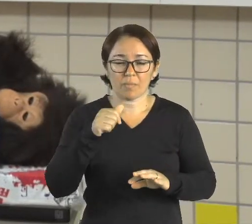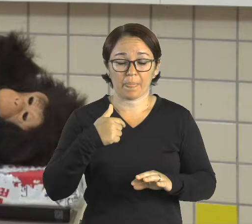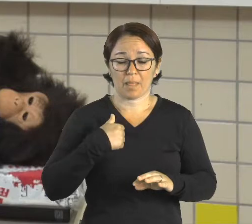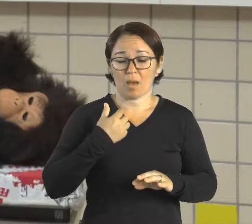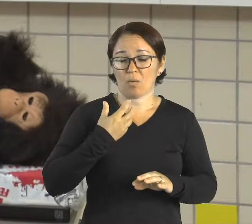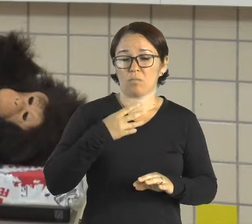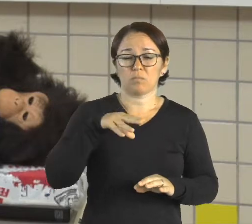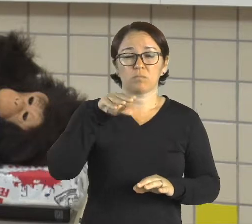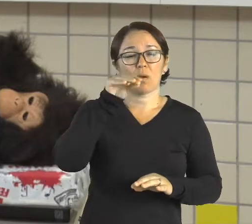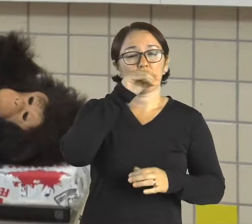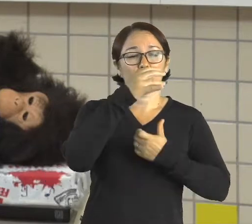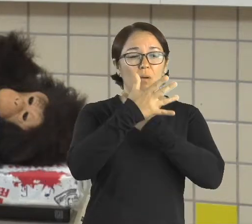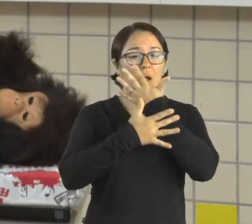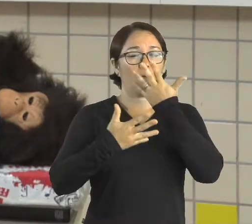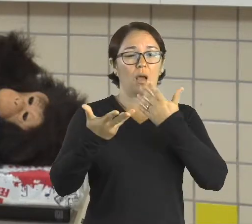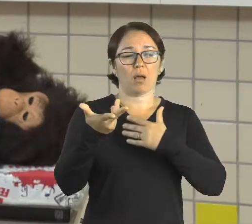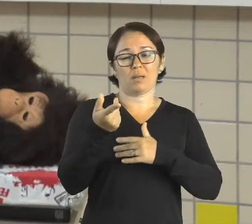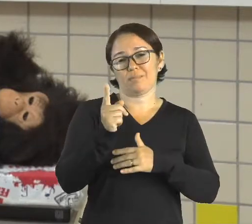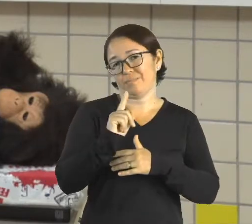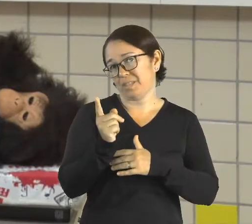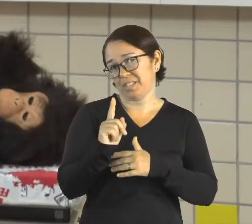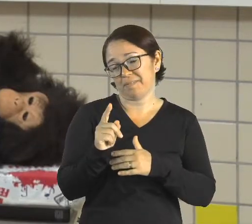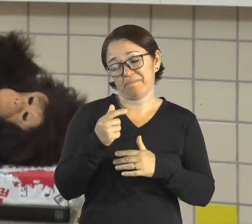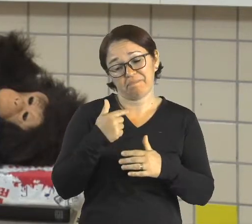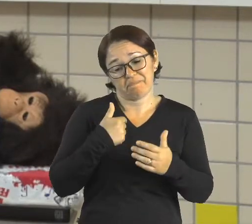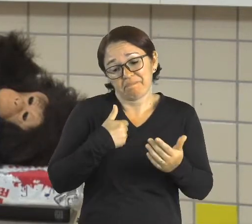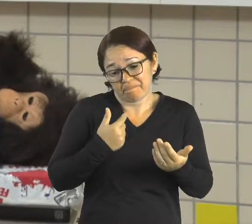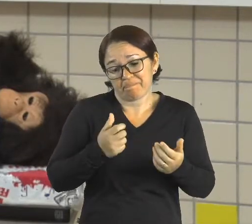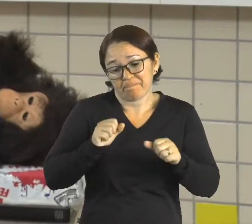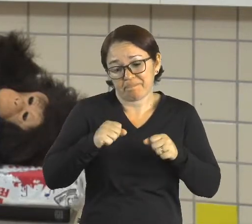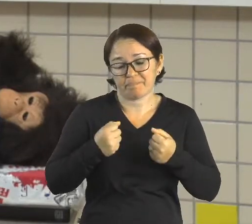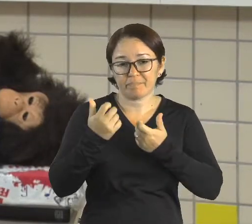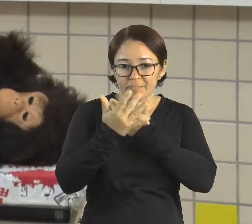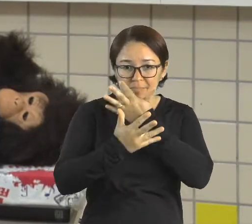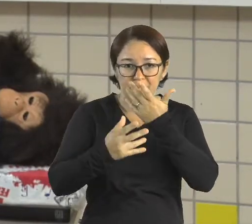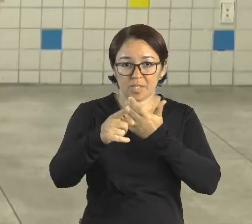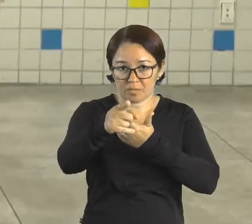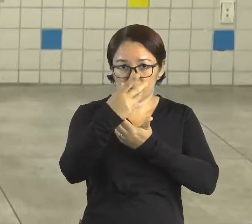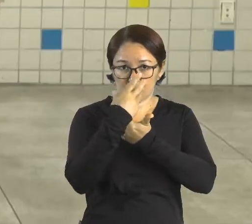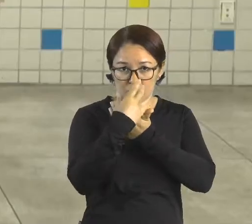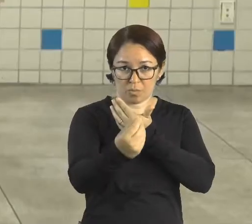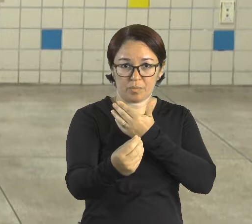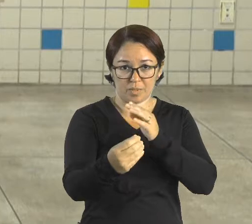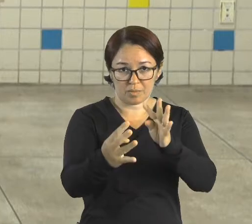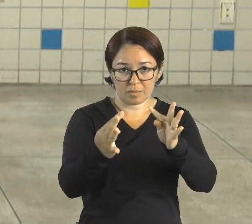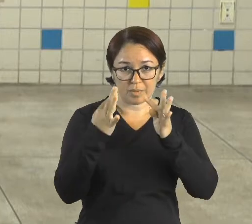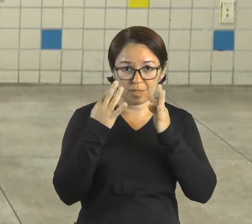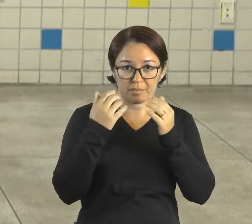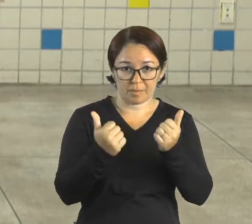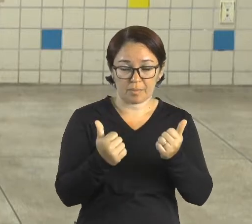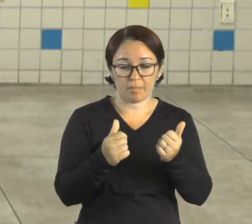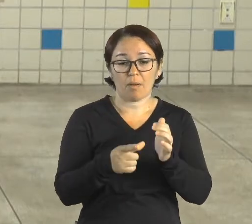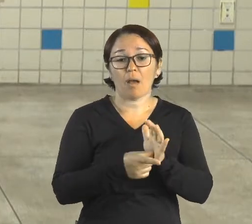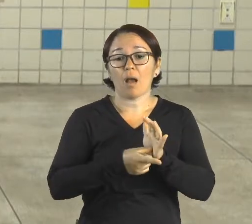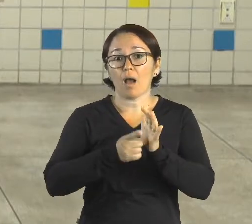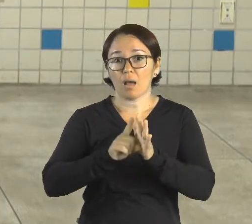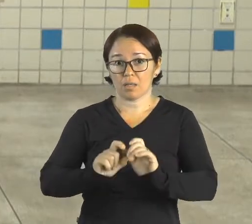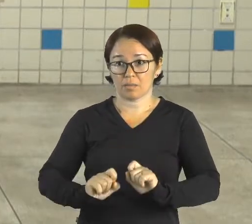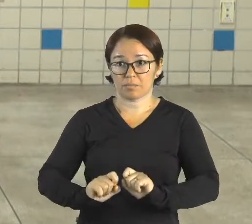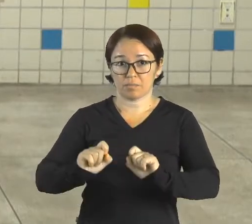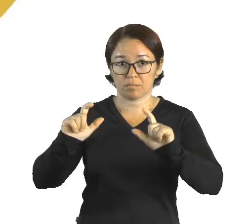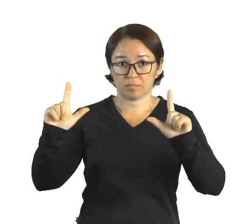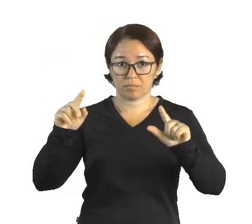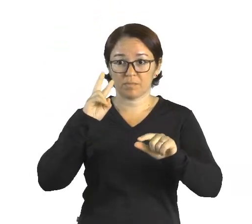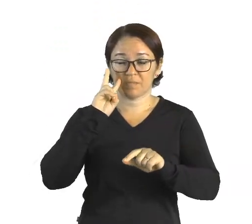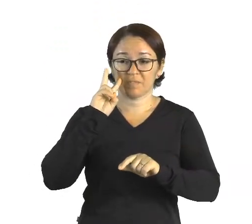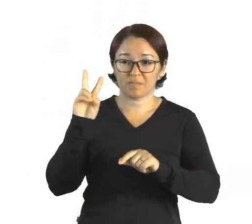me ajudam daí. Mas antes de começar, eu quero que vocês observem bem na tela algumas imagens, para vocês terem uma noção do pouquinho